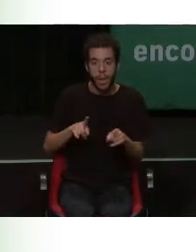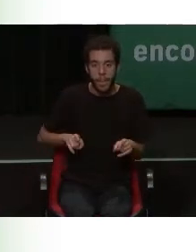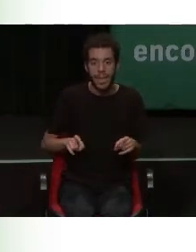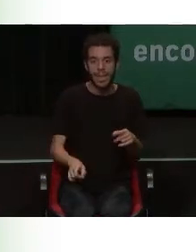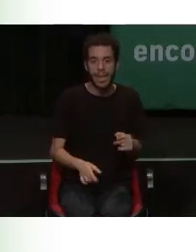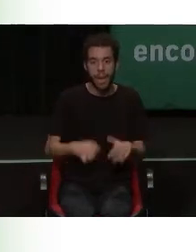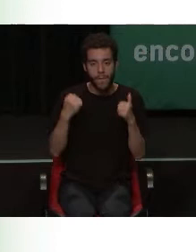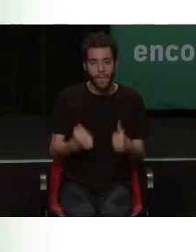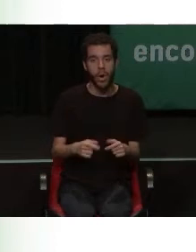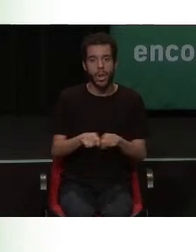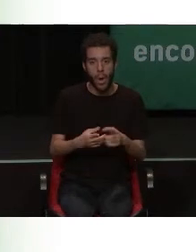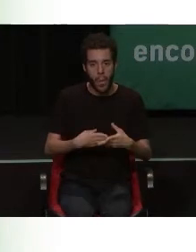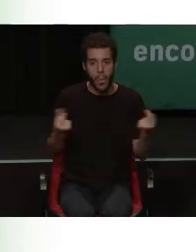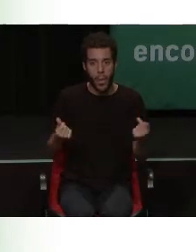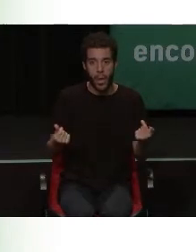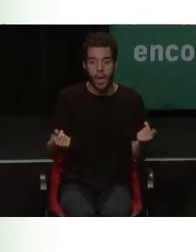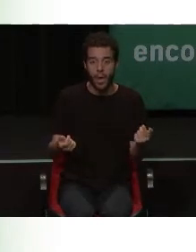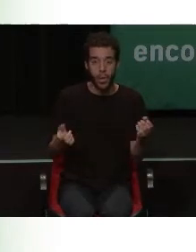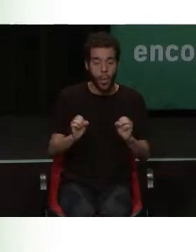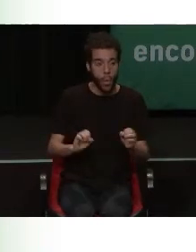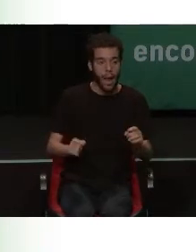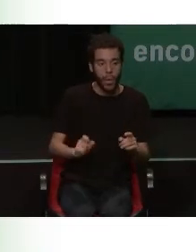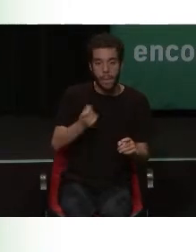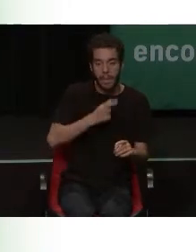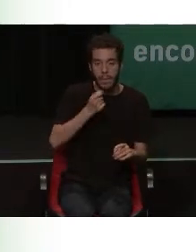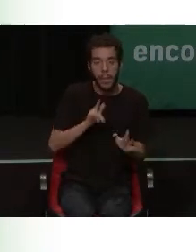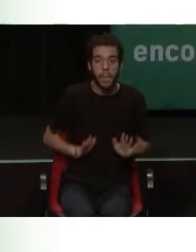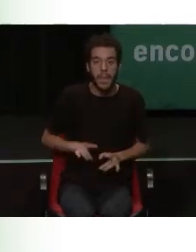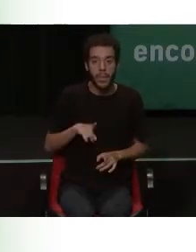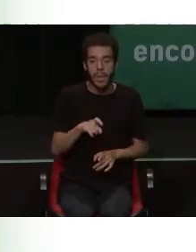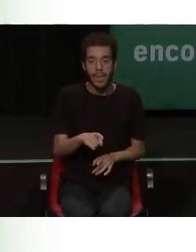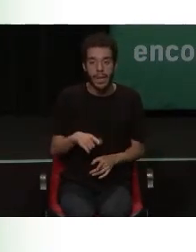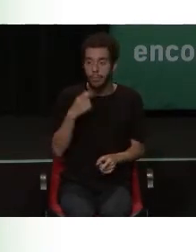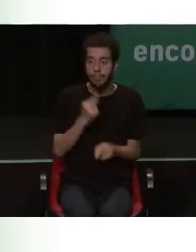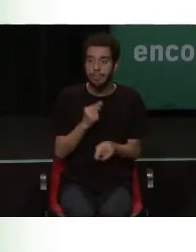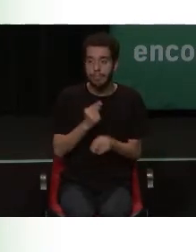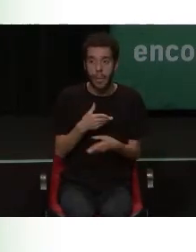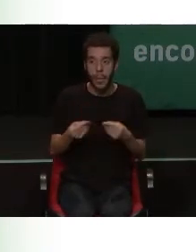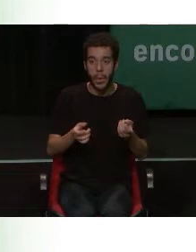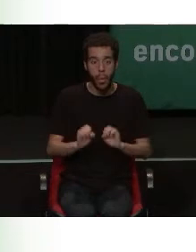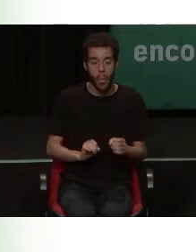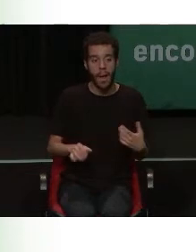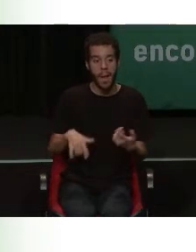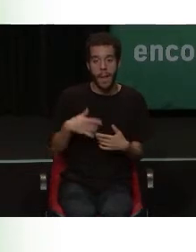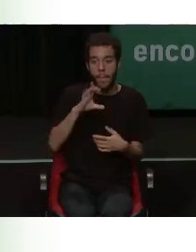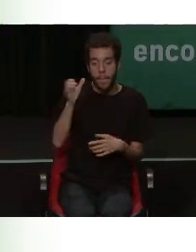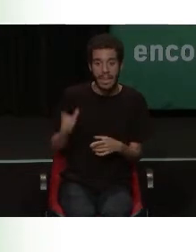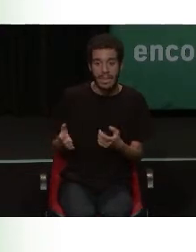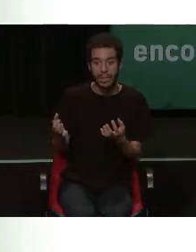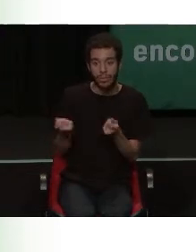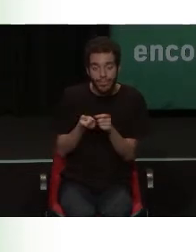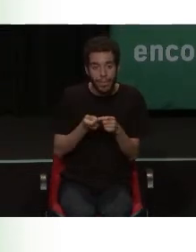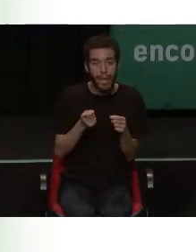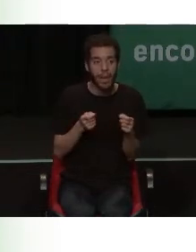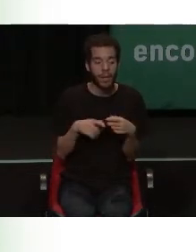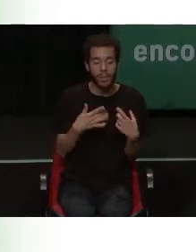bactérias altamente resistentes aos antibióticos, entre duas populações tão próximas como são os animais de